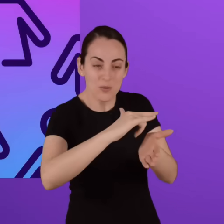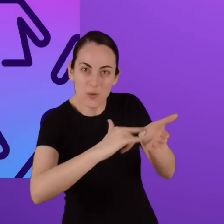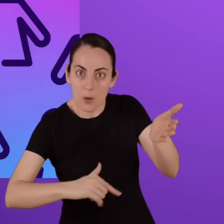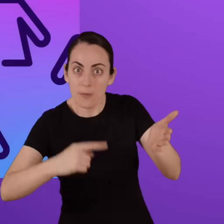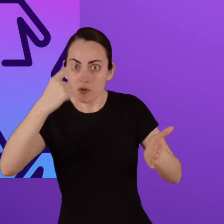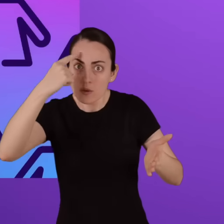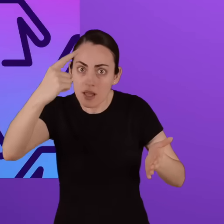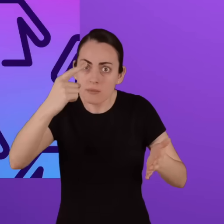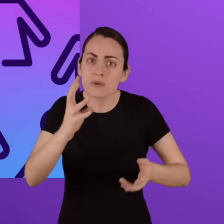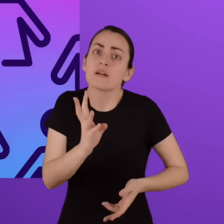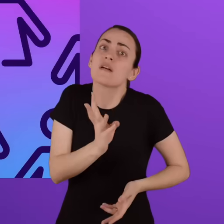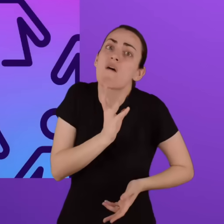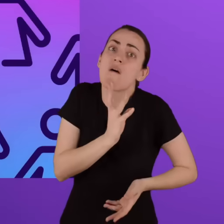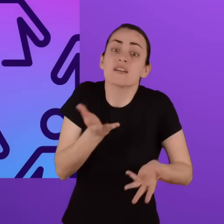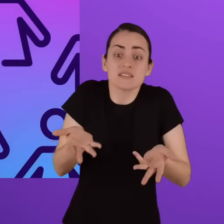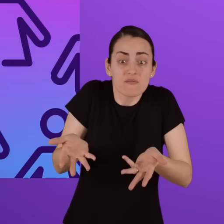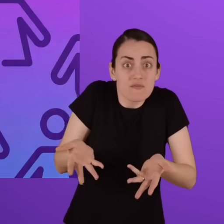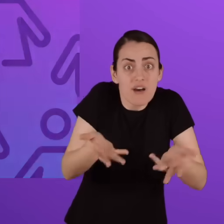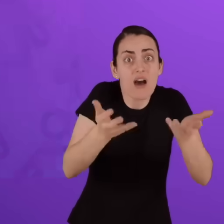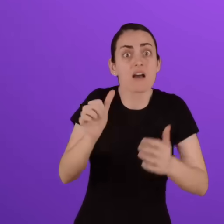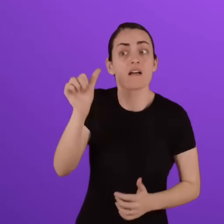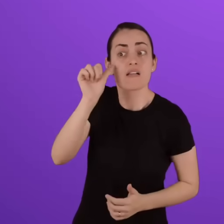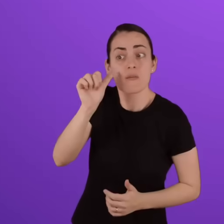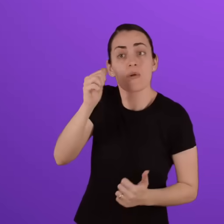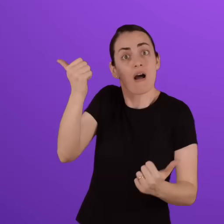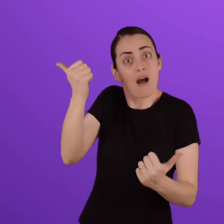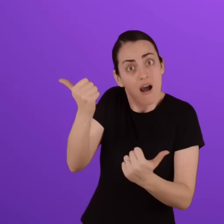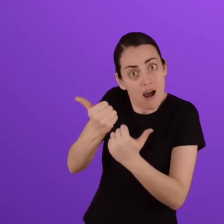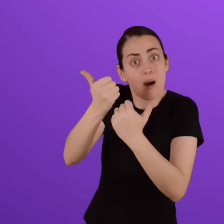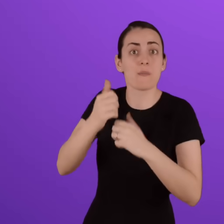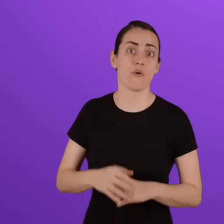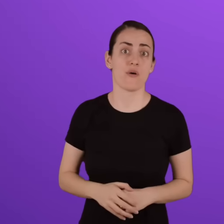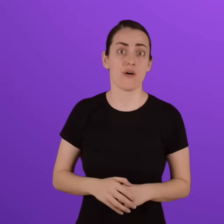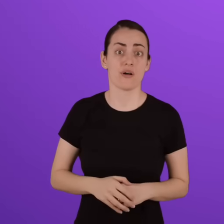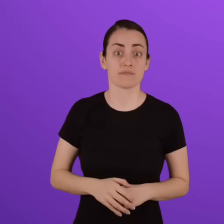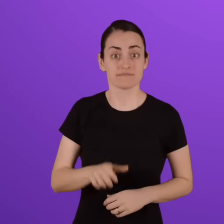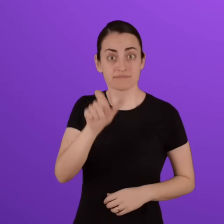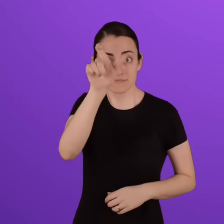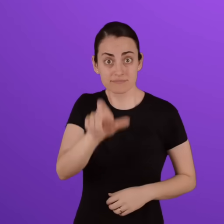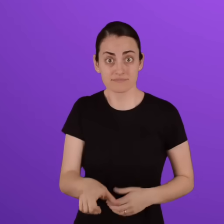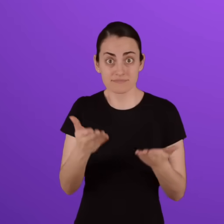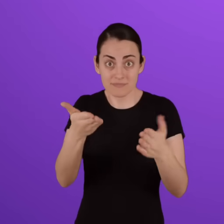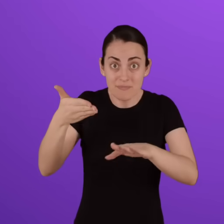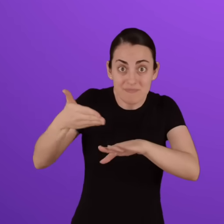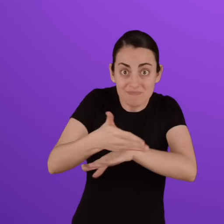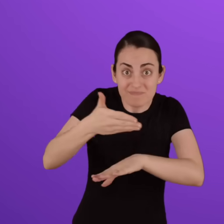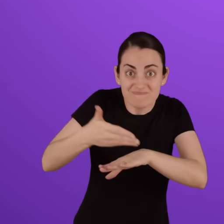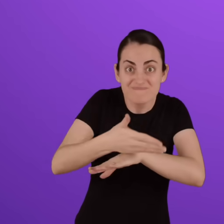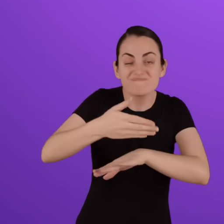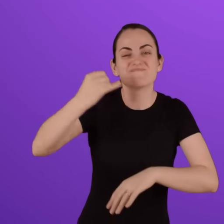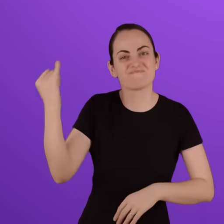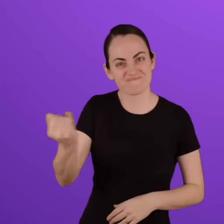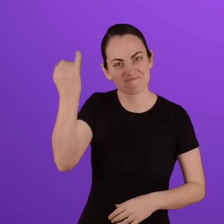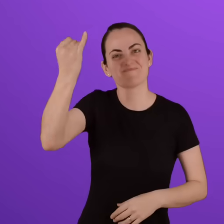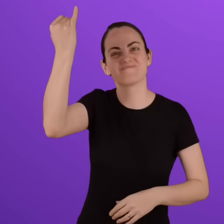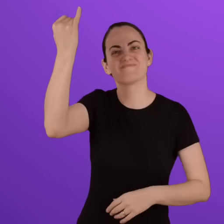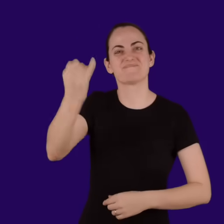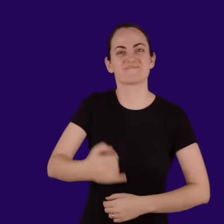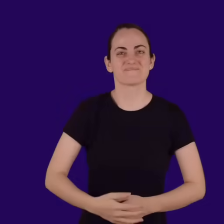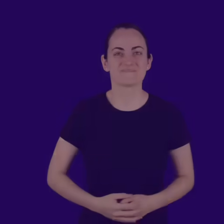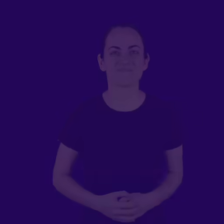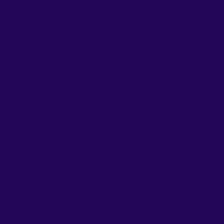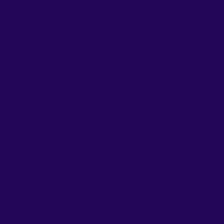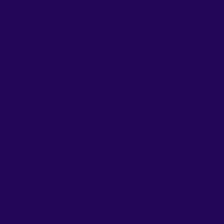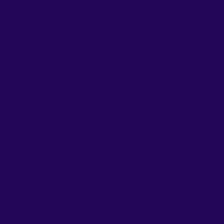Referencial para Igualdade de Gênero e faça parte dessa rede de transformação. Sua participação faz a